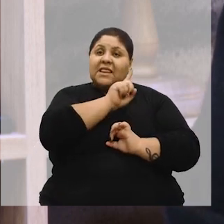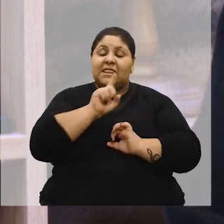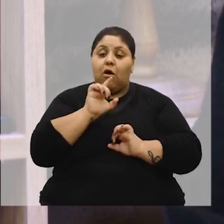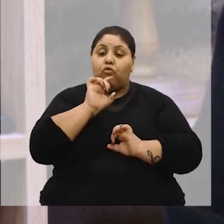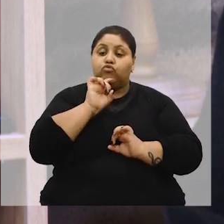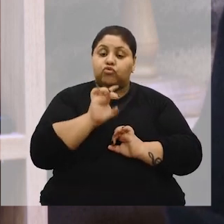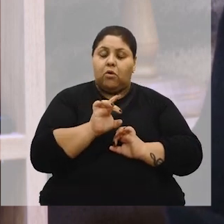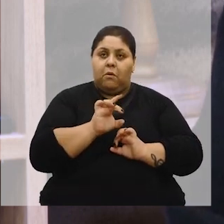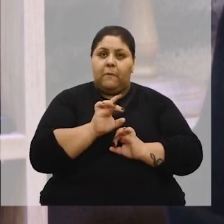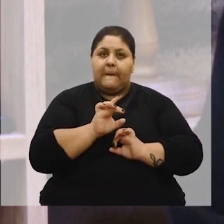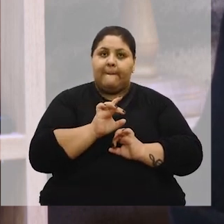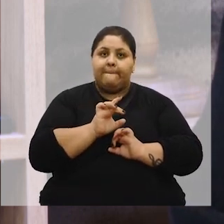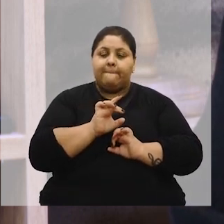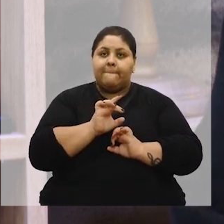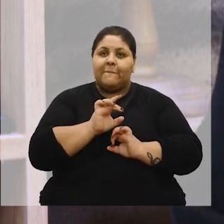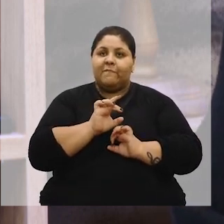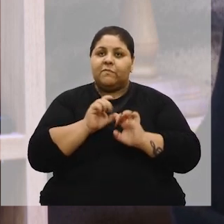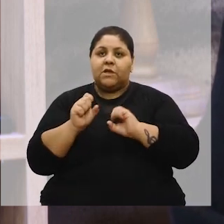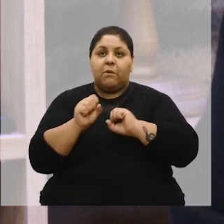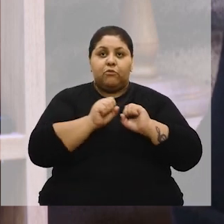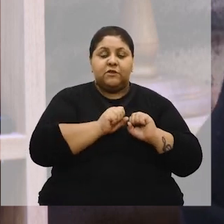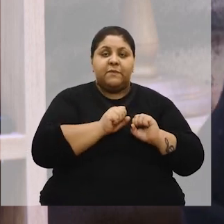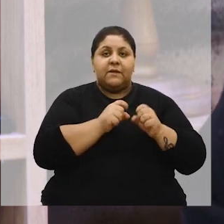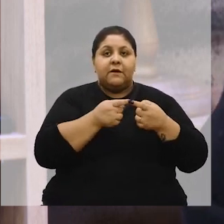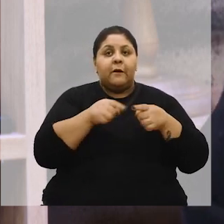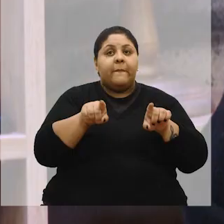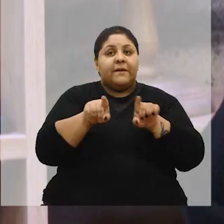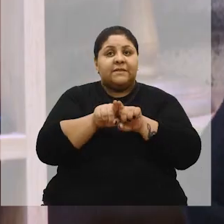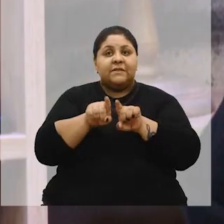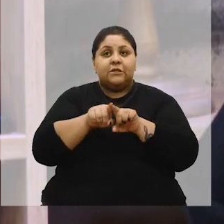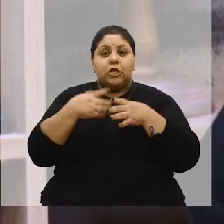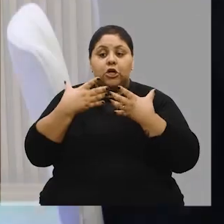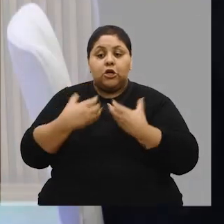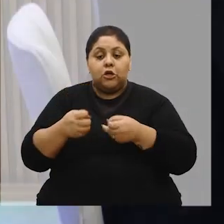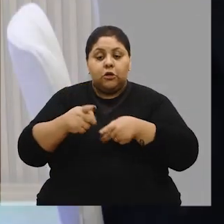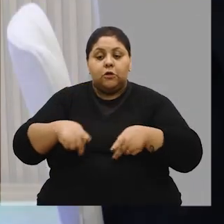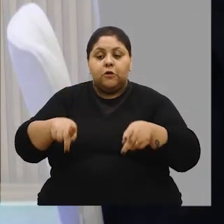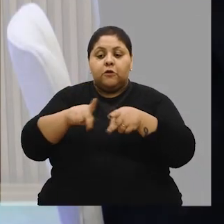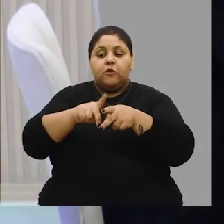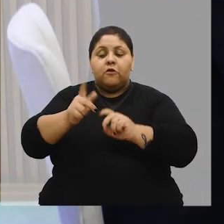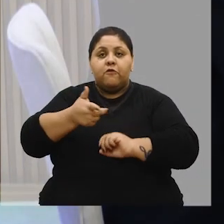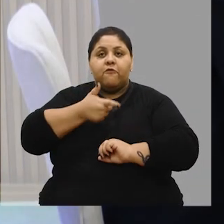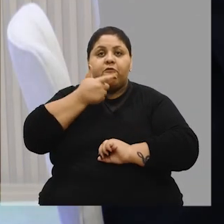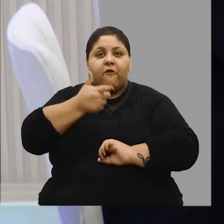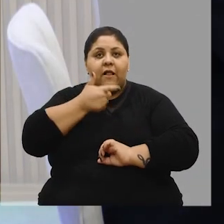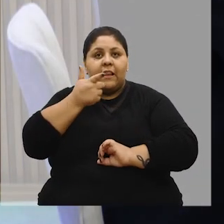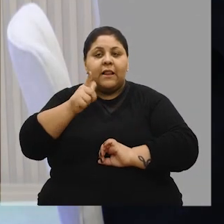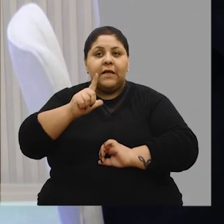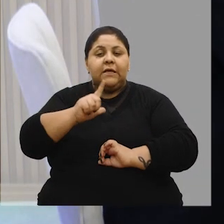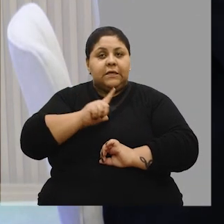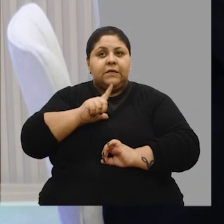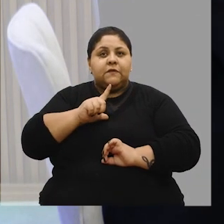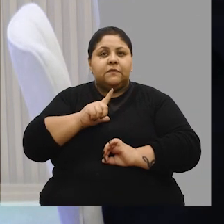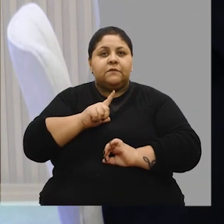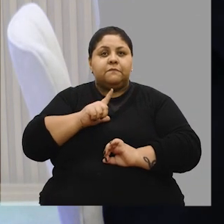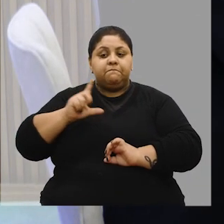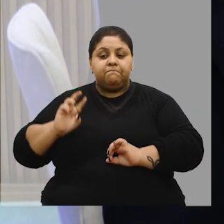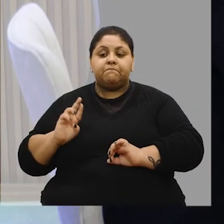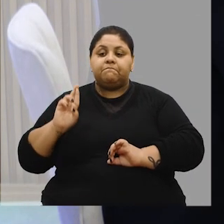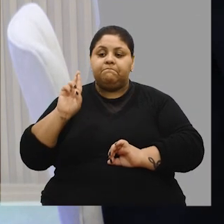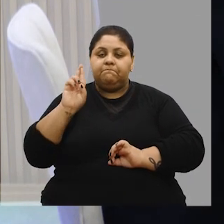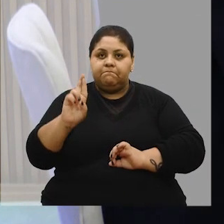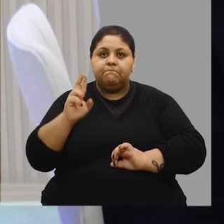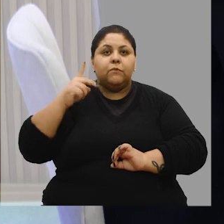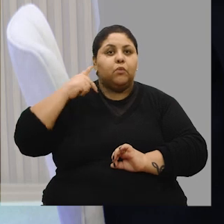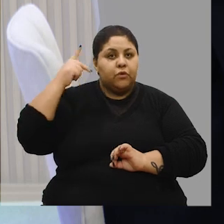só à possibilidade, mas também a permitir que esse público se expresse e tenha a sua